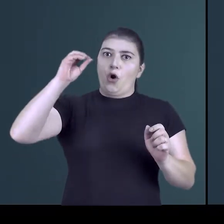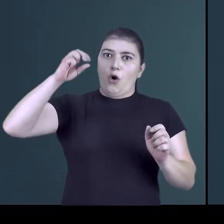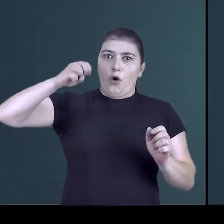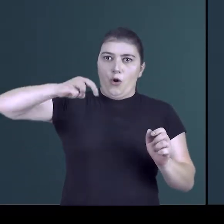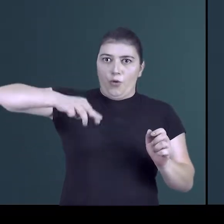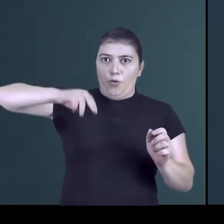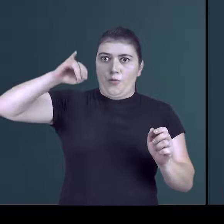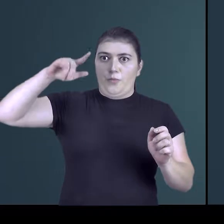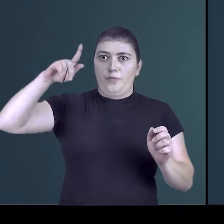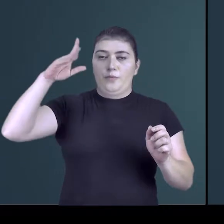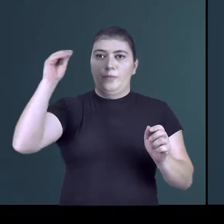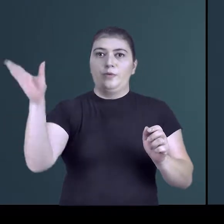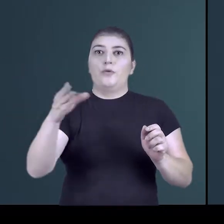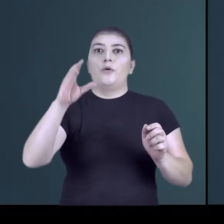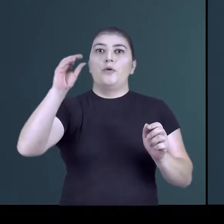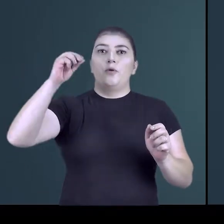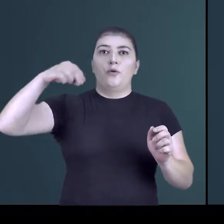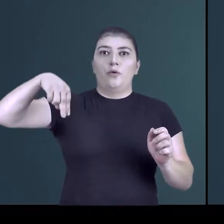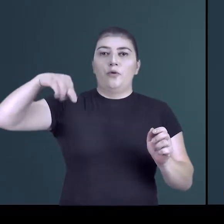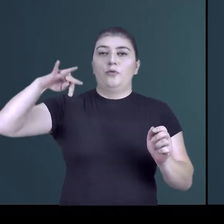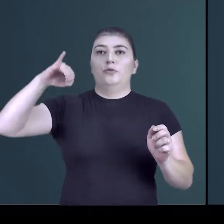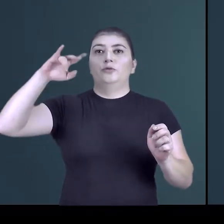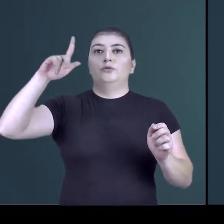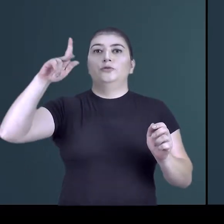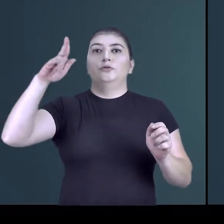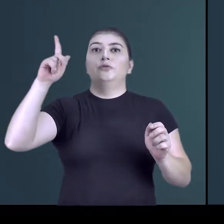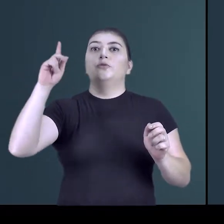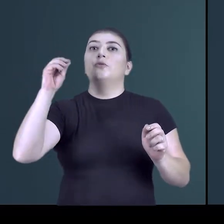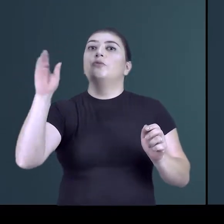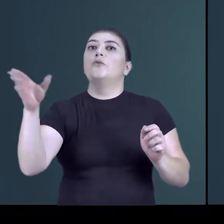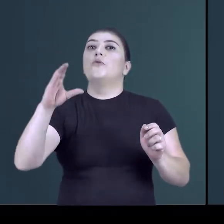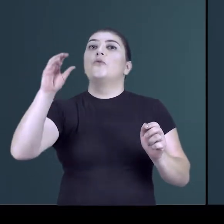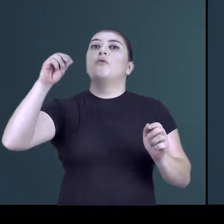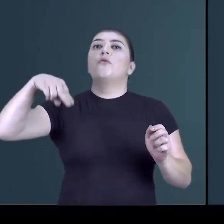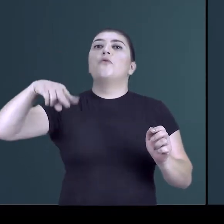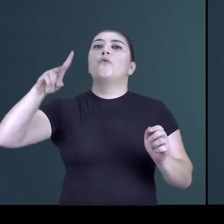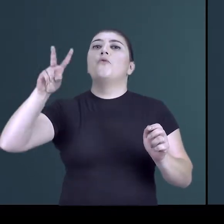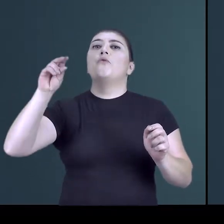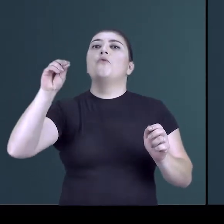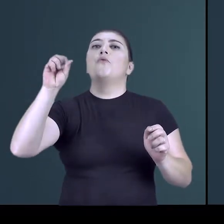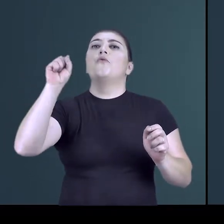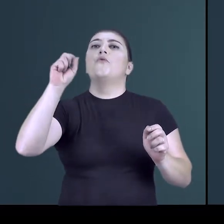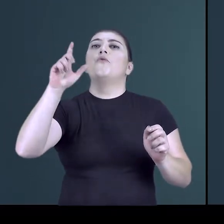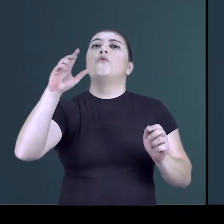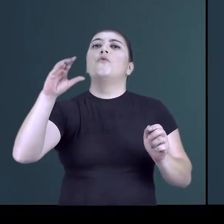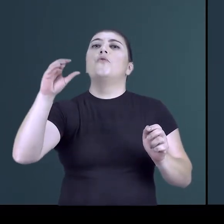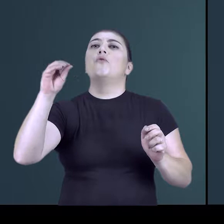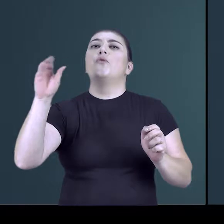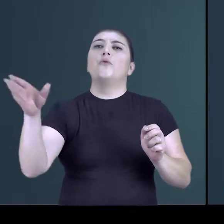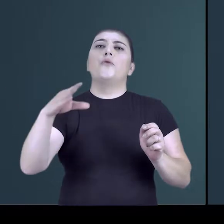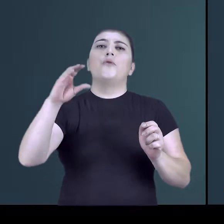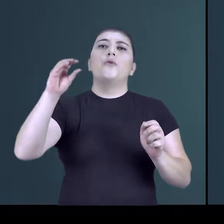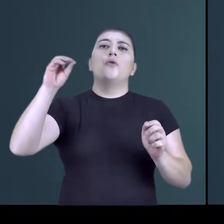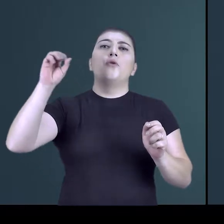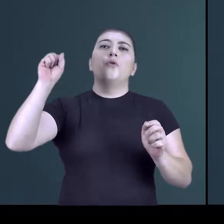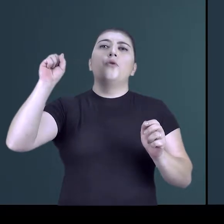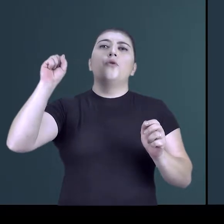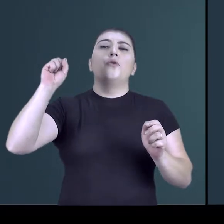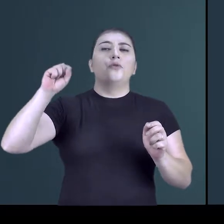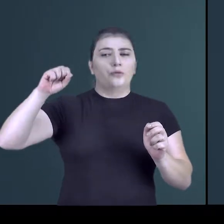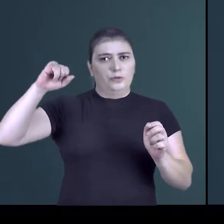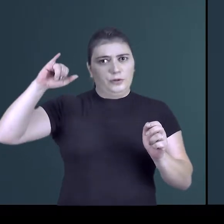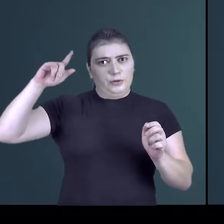contigo, consigo, conosco, convosco e consigo. Temos sempre